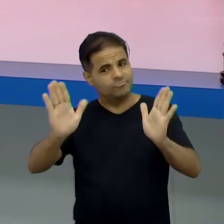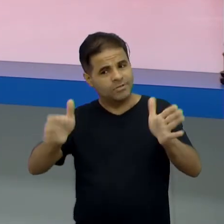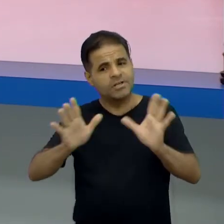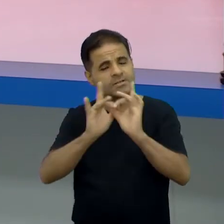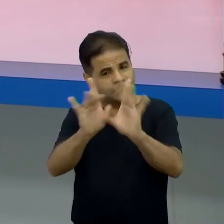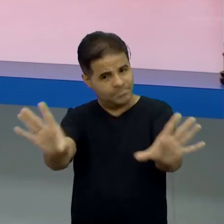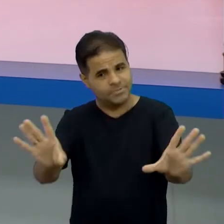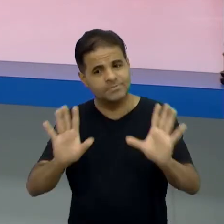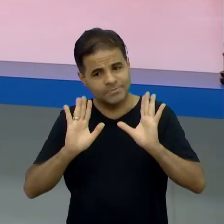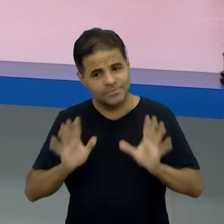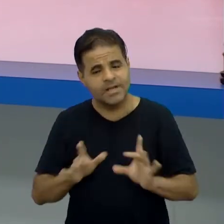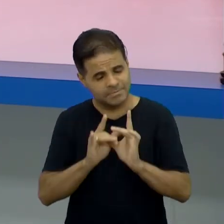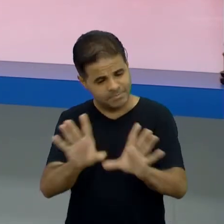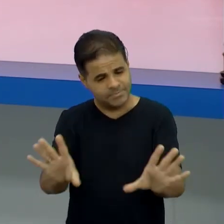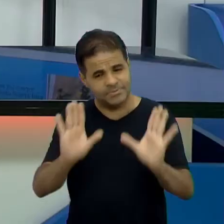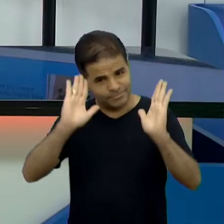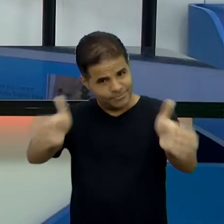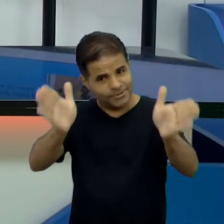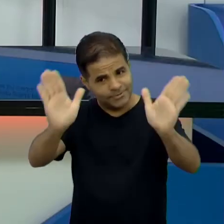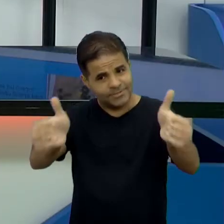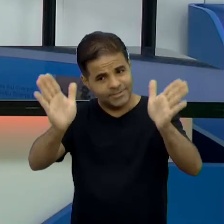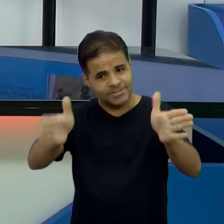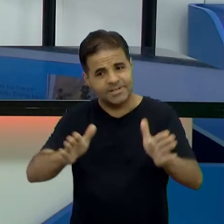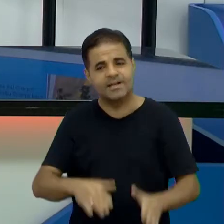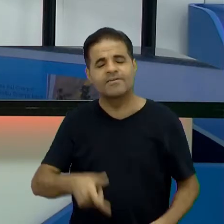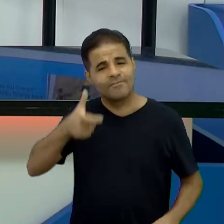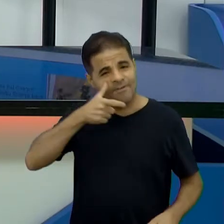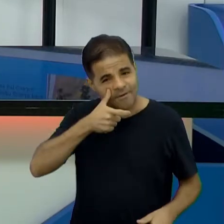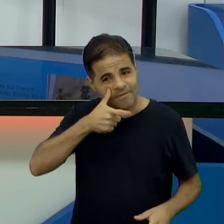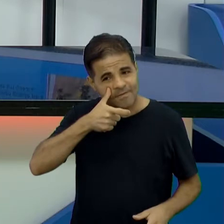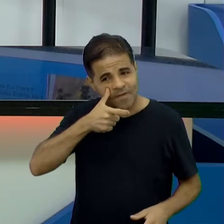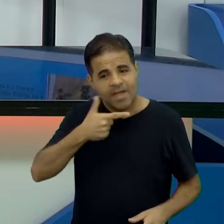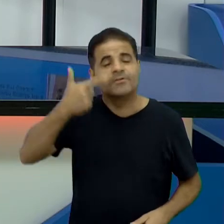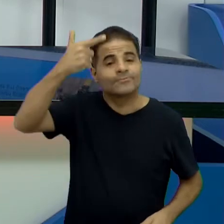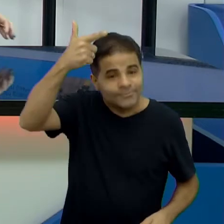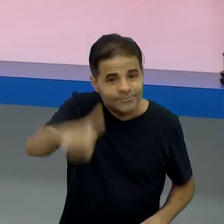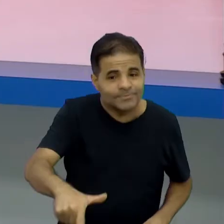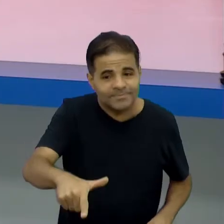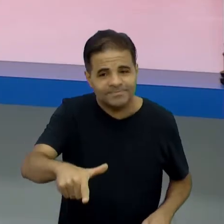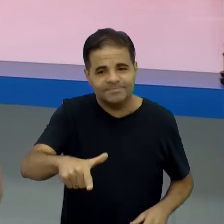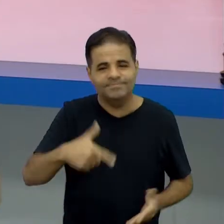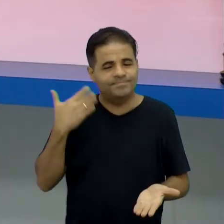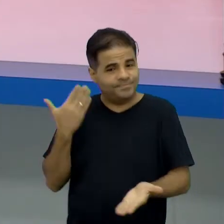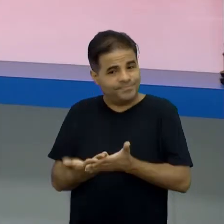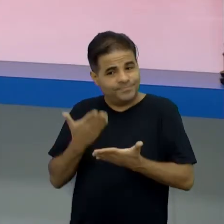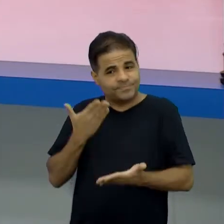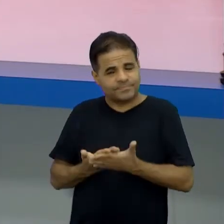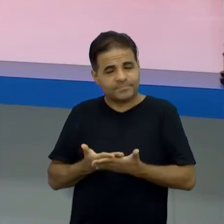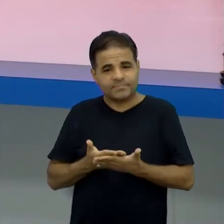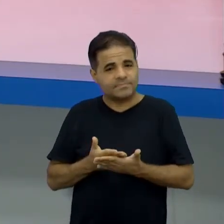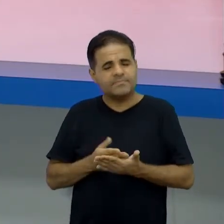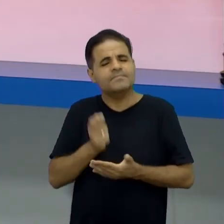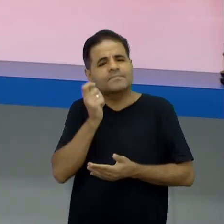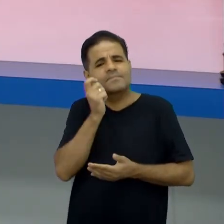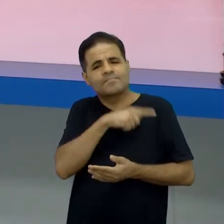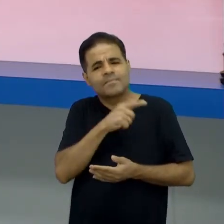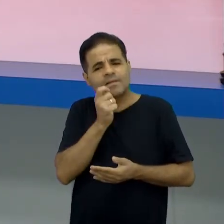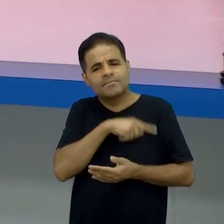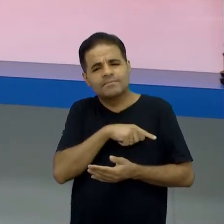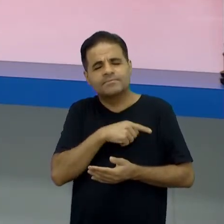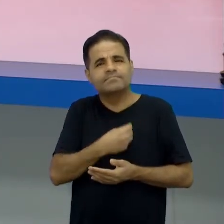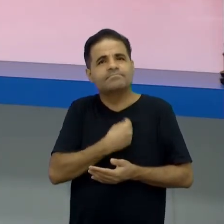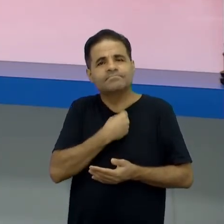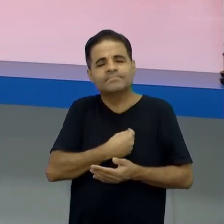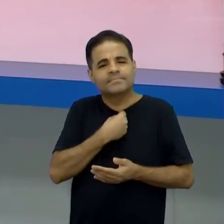disponível. Disponível, a aula, né? Está disponível, gente. Vou assistir de novo a aula para você. Foi muito engraçado. Eu me via